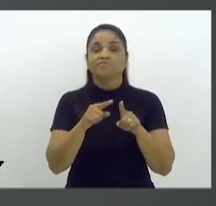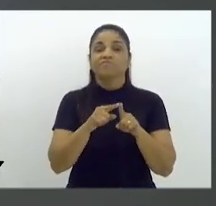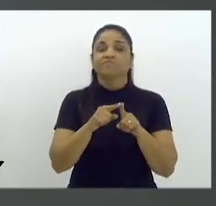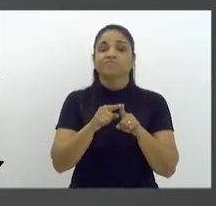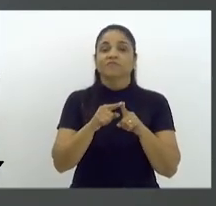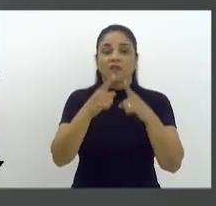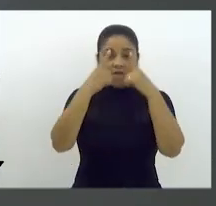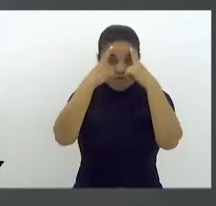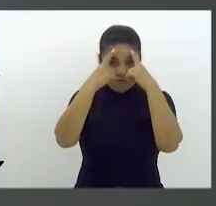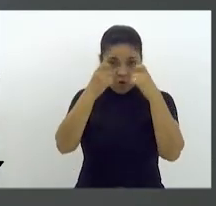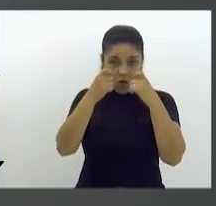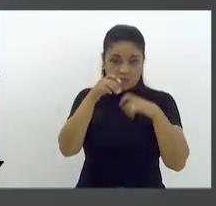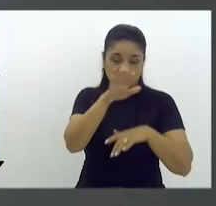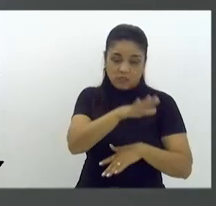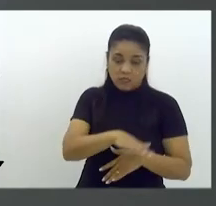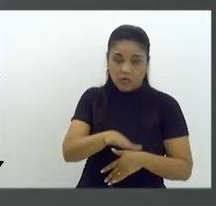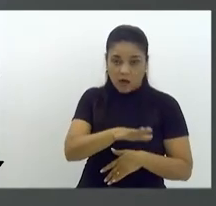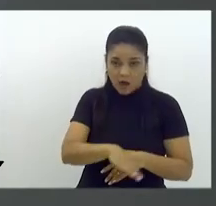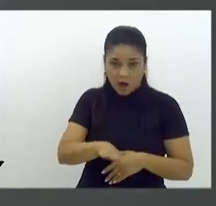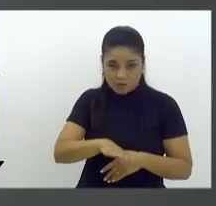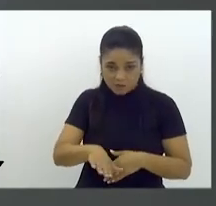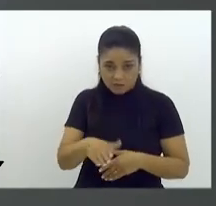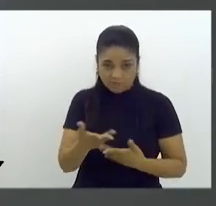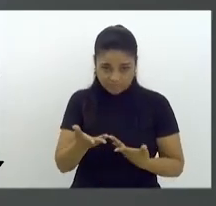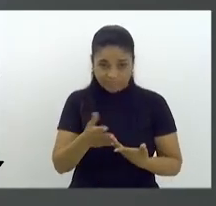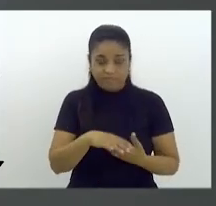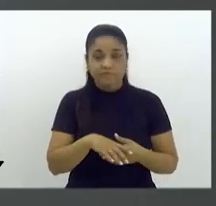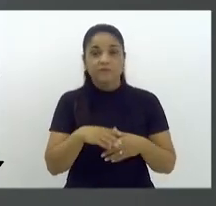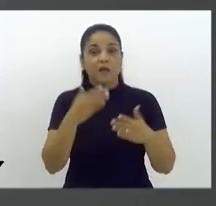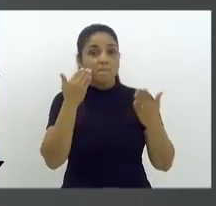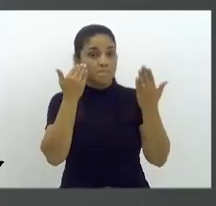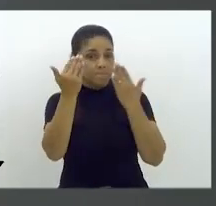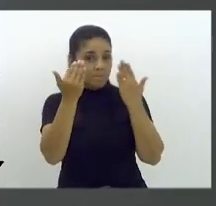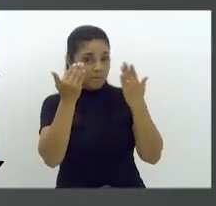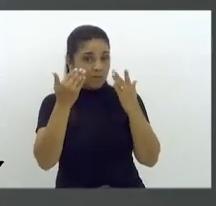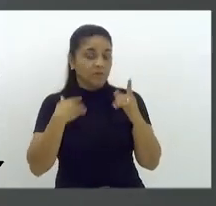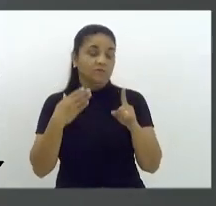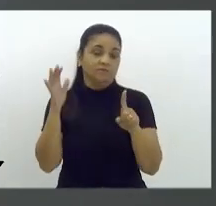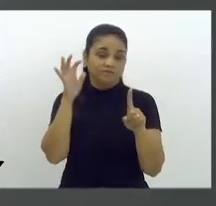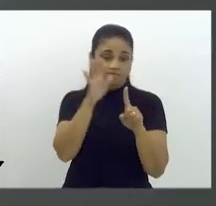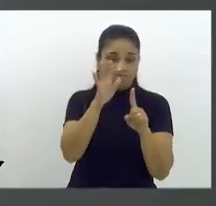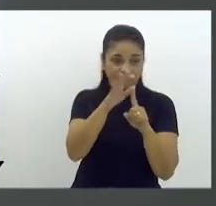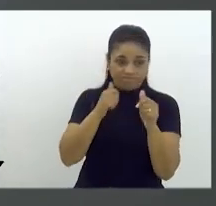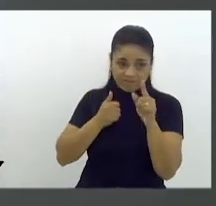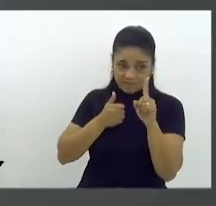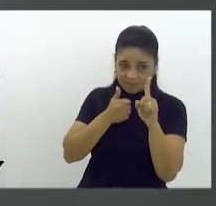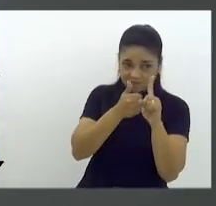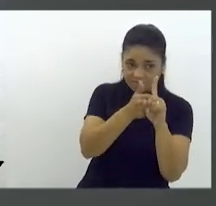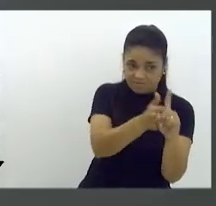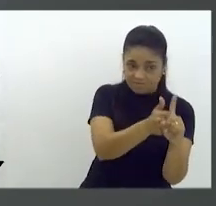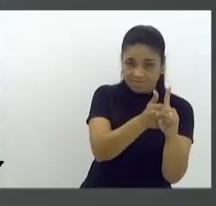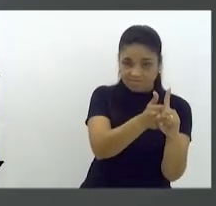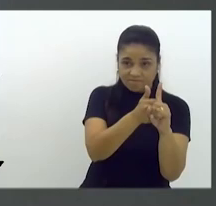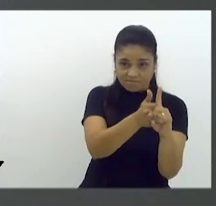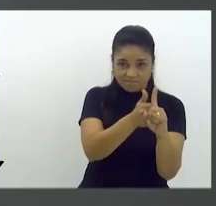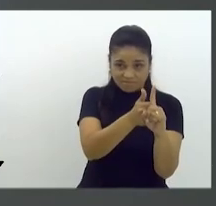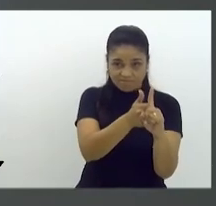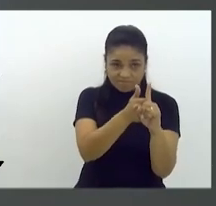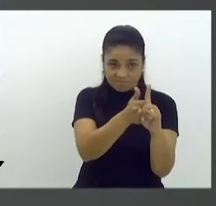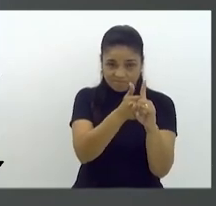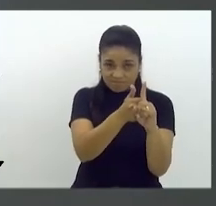normalmente se expressa por essas práticas a psicológica por meio de ameaça perseguição que é o estoque né